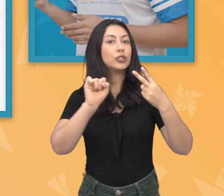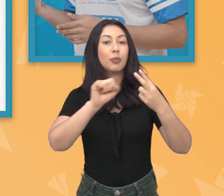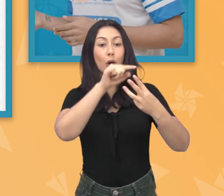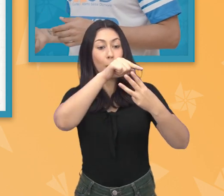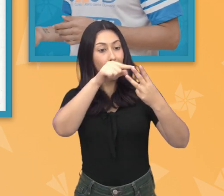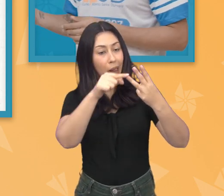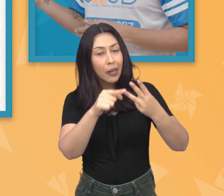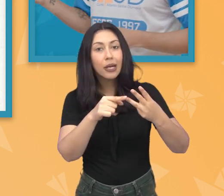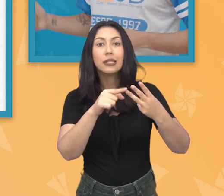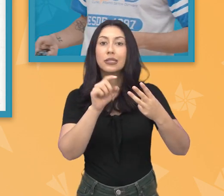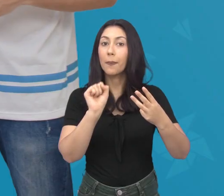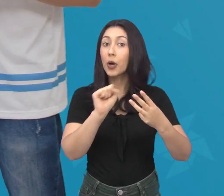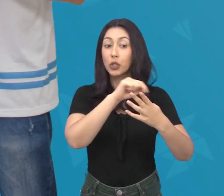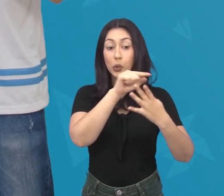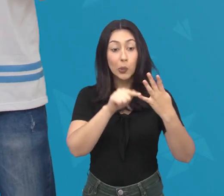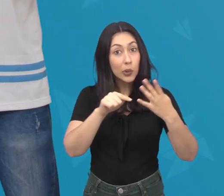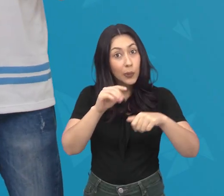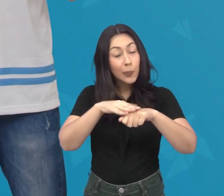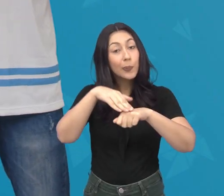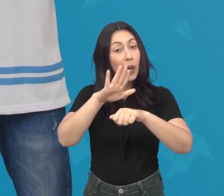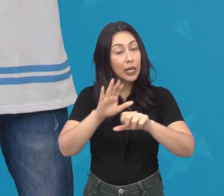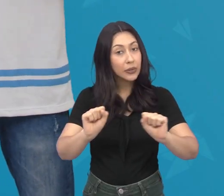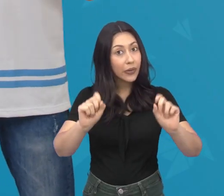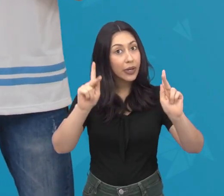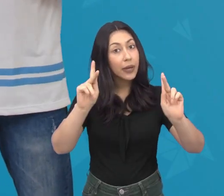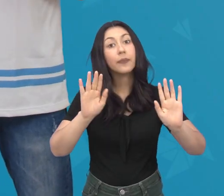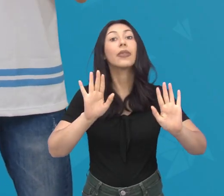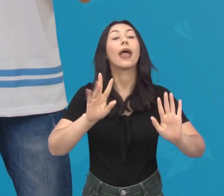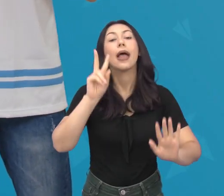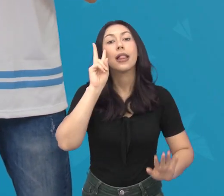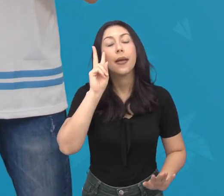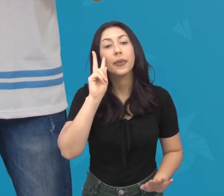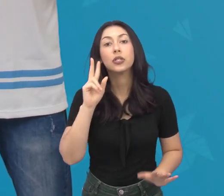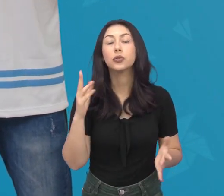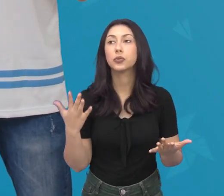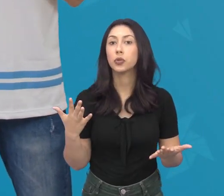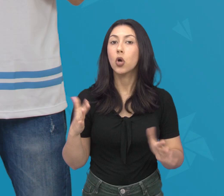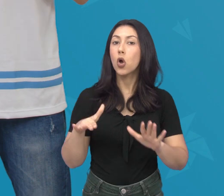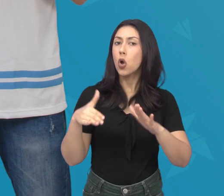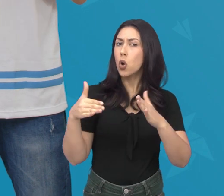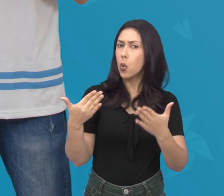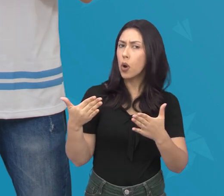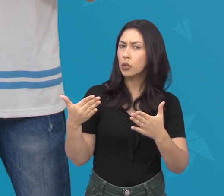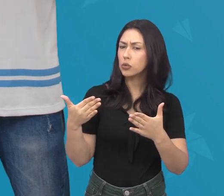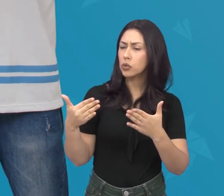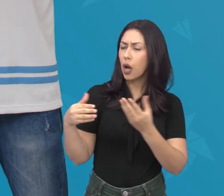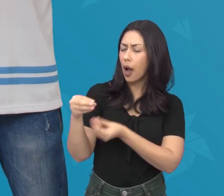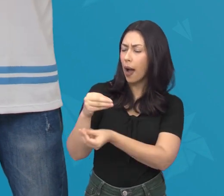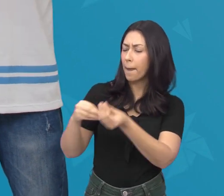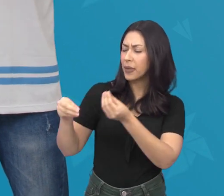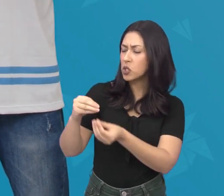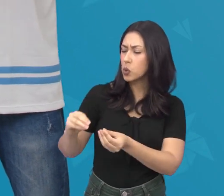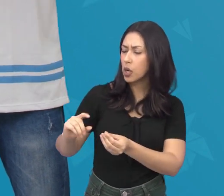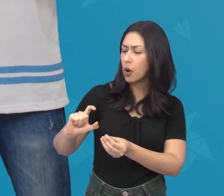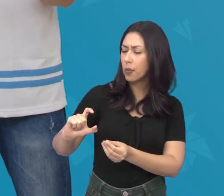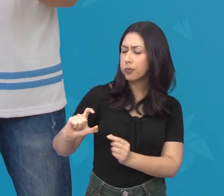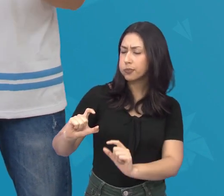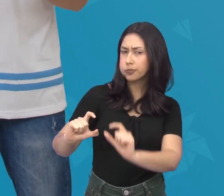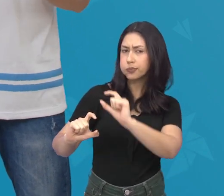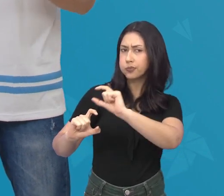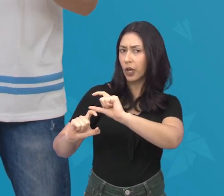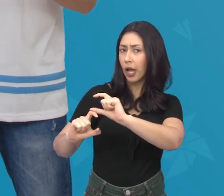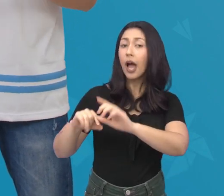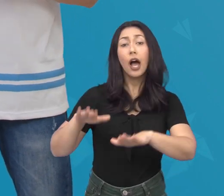gente chama de polifásico, tudo bem? Lembrando que não necessariamente quando a gente tem um sistema heterogêneo, você não necessariamente tem mais